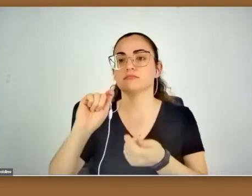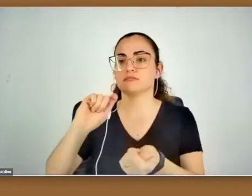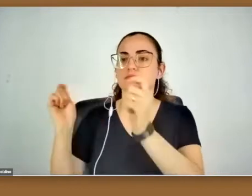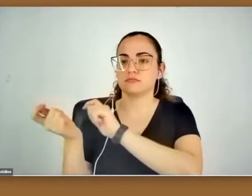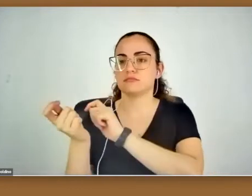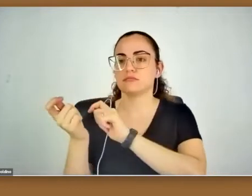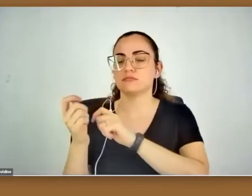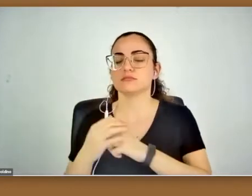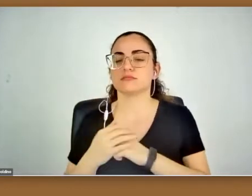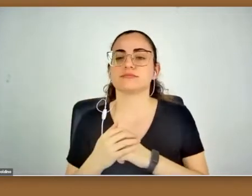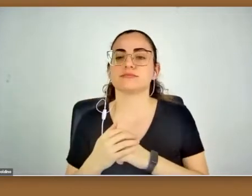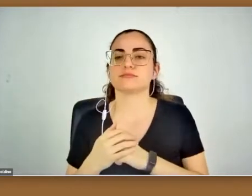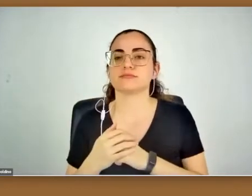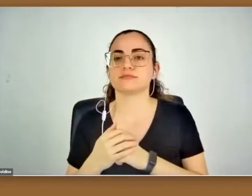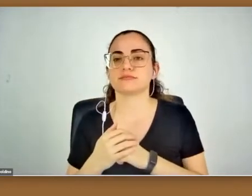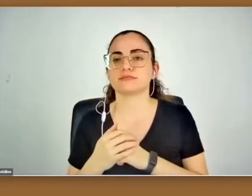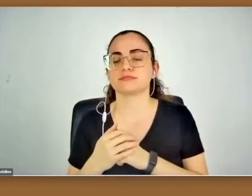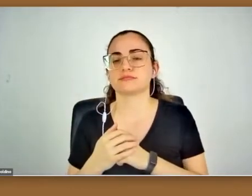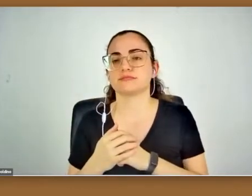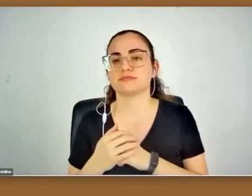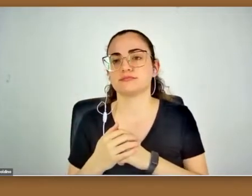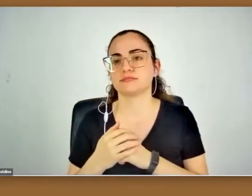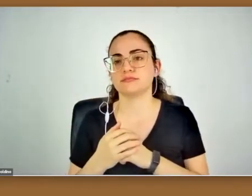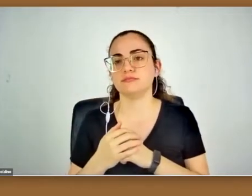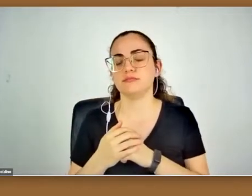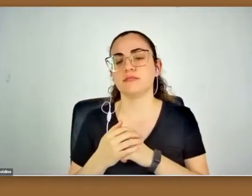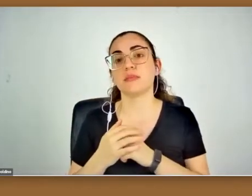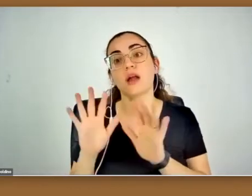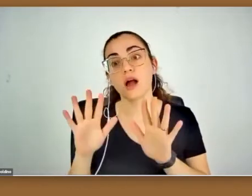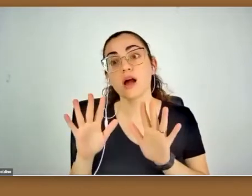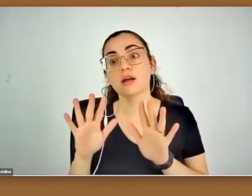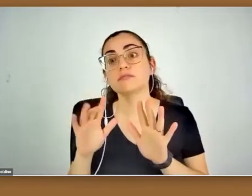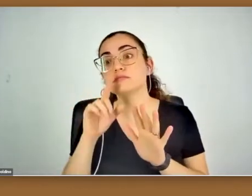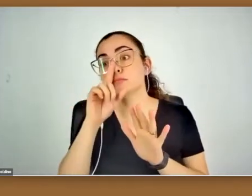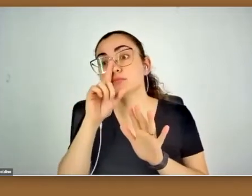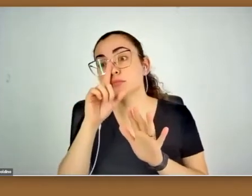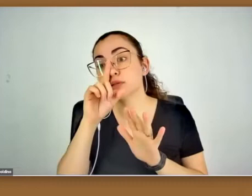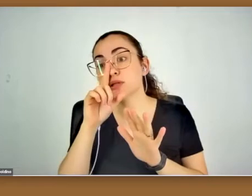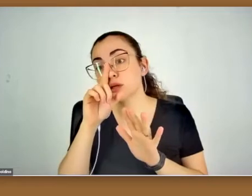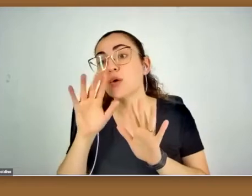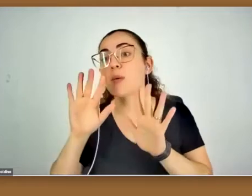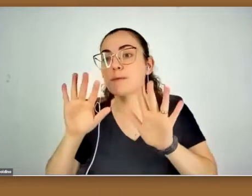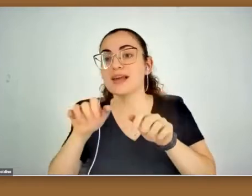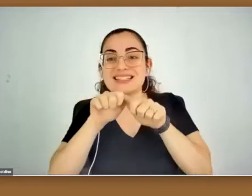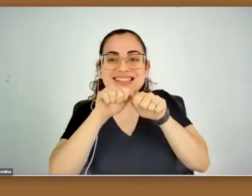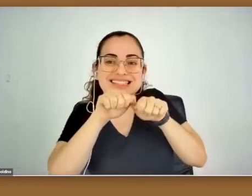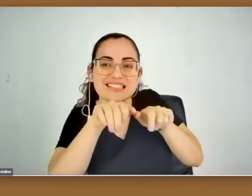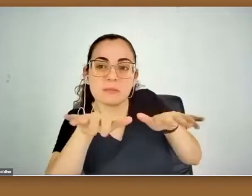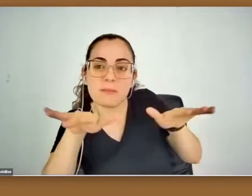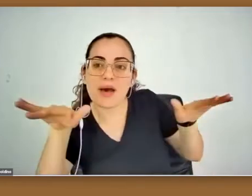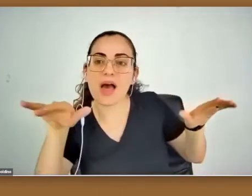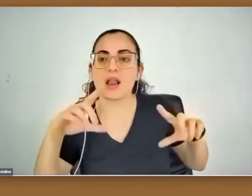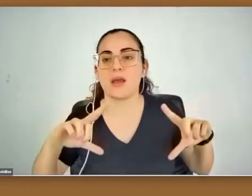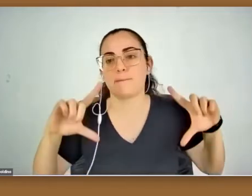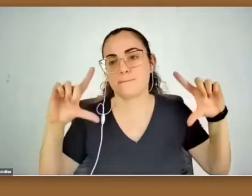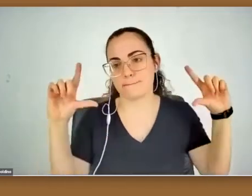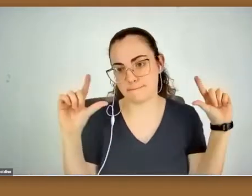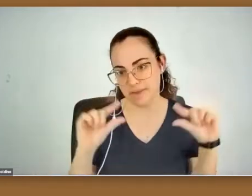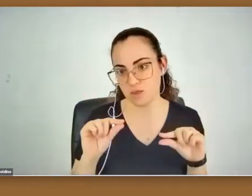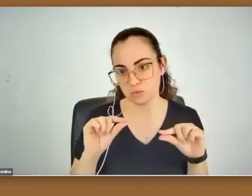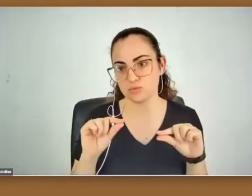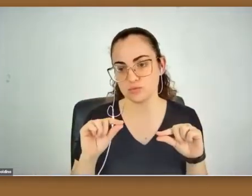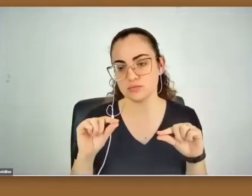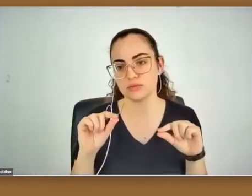transição. Então ele tem menos essa adaptabilidade, então a competência dele acaba sendo